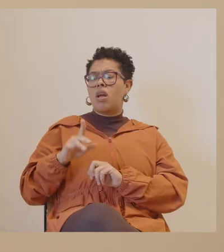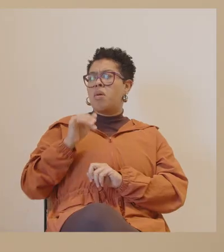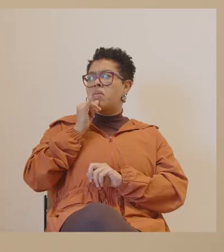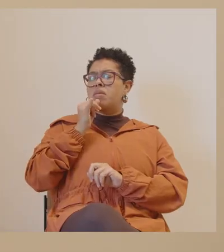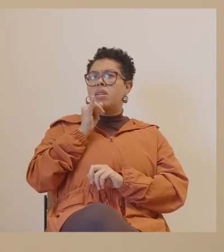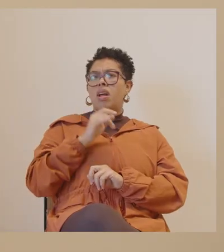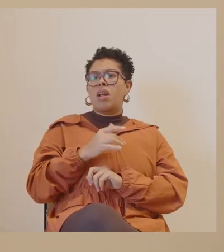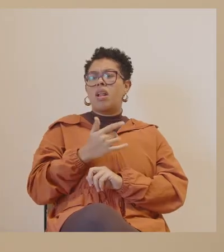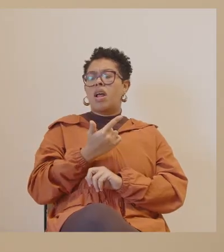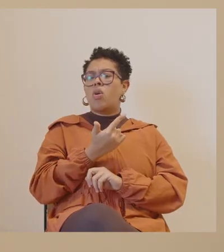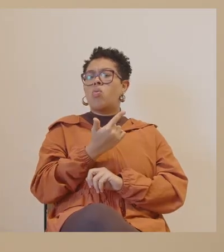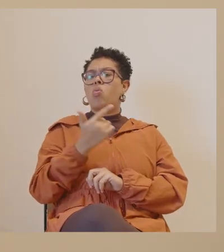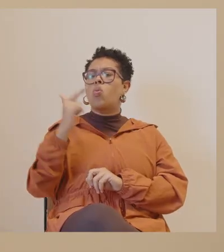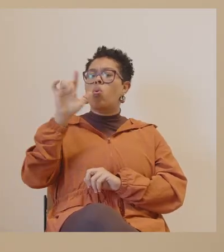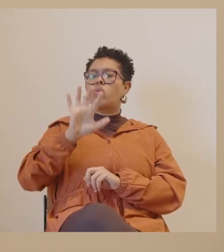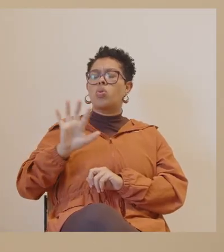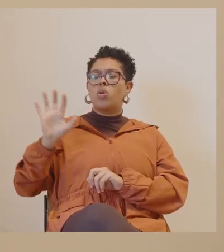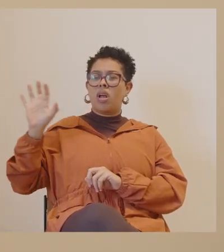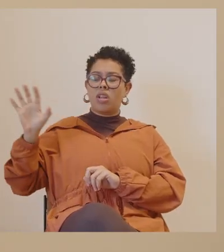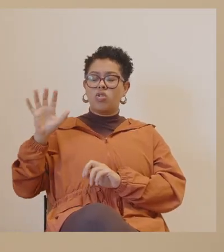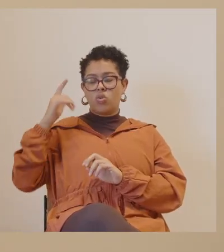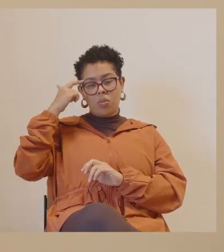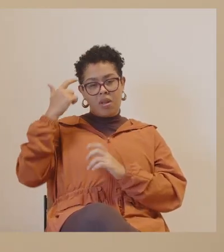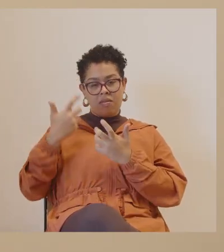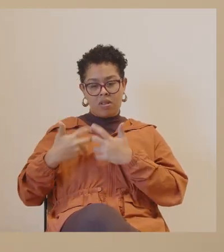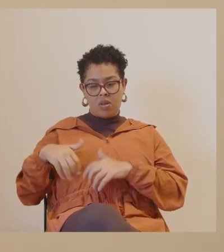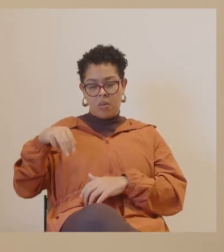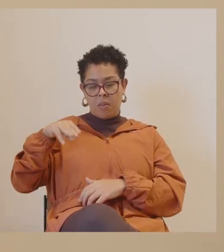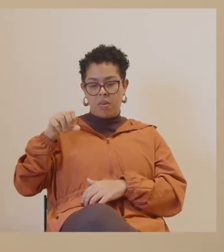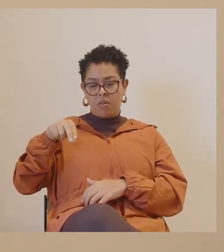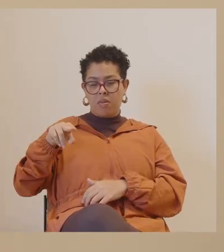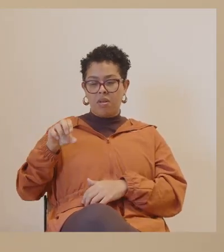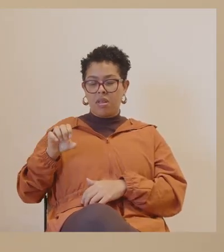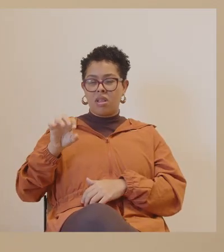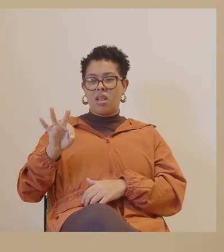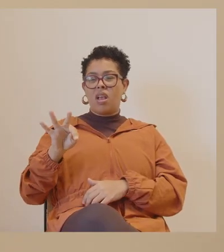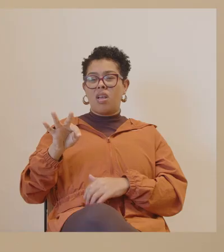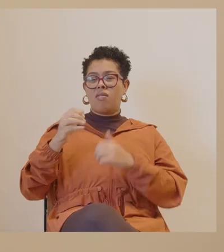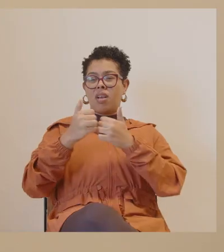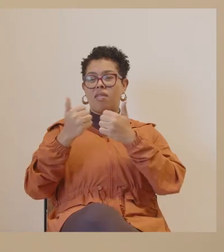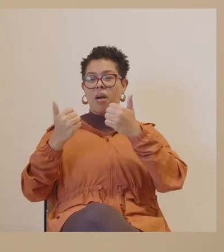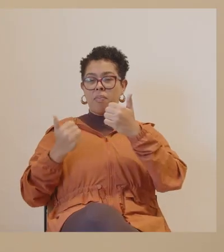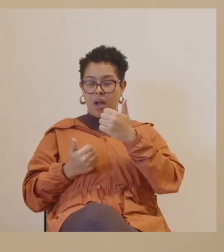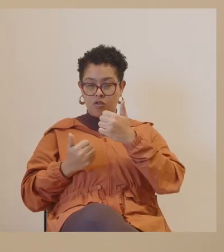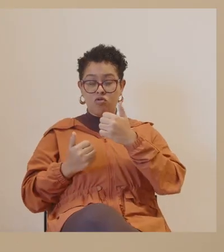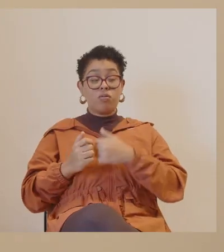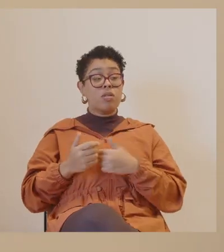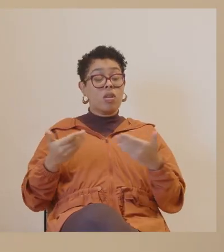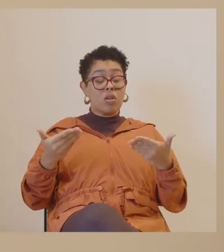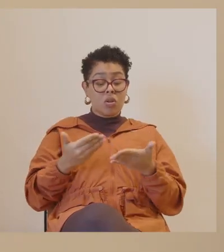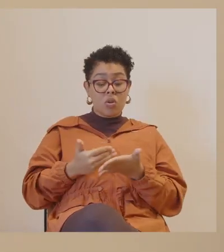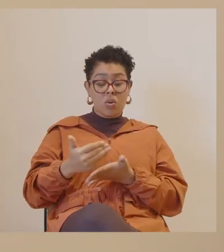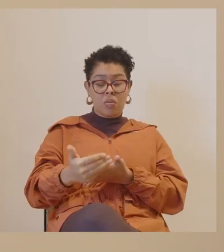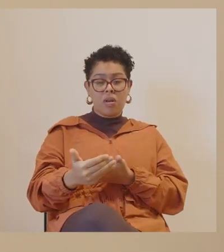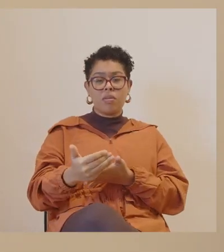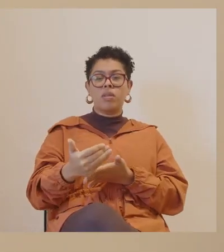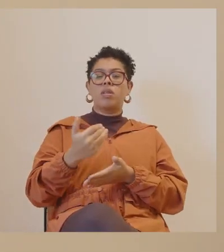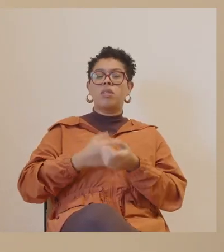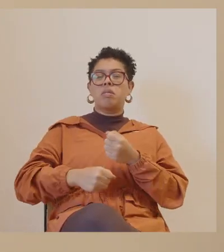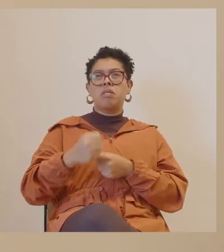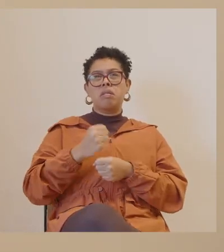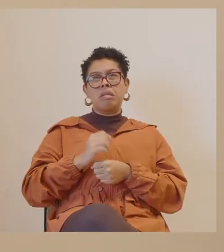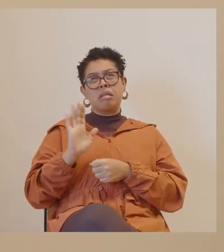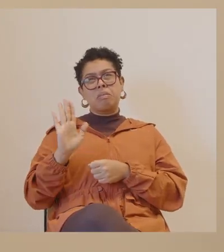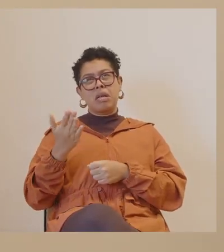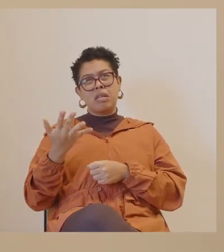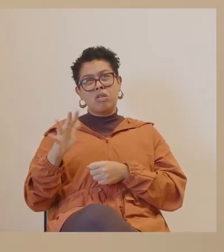secundárias na reflexão sobre Monet, né? Totalmente secundárias. Eu acho que agora a gente começa, né, quer dizer, a partir dos anos meados da